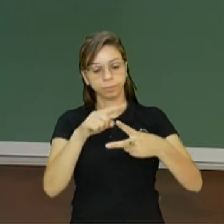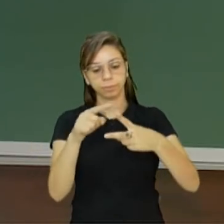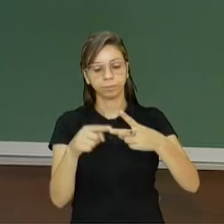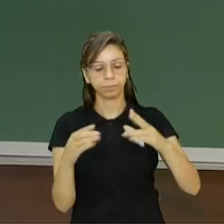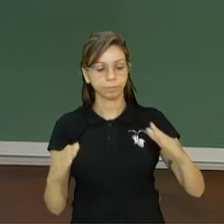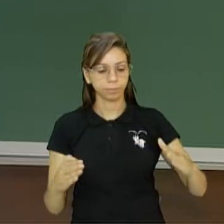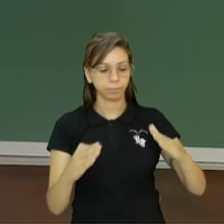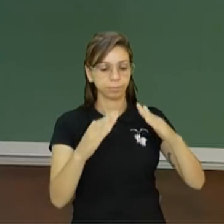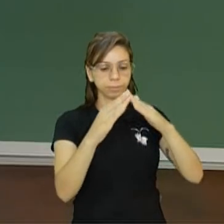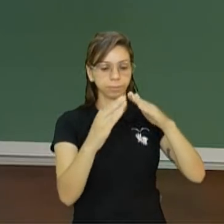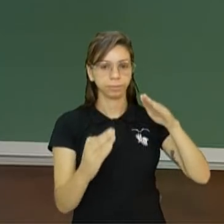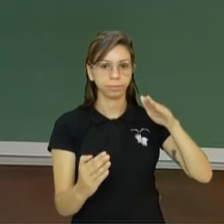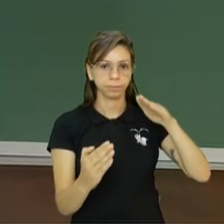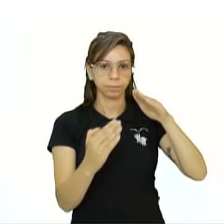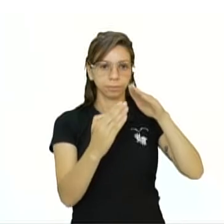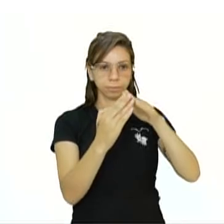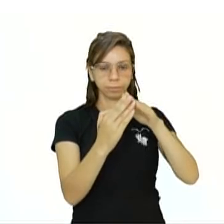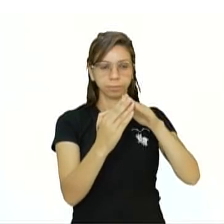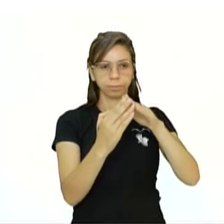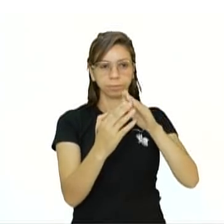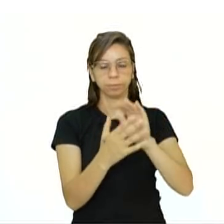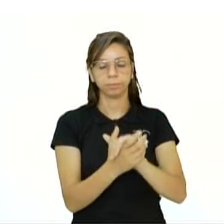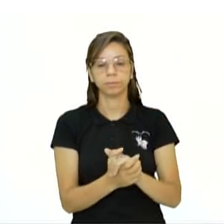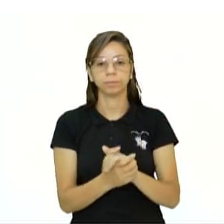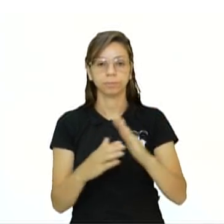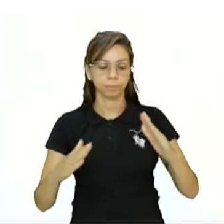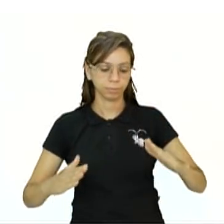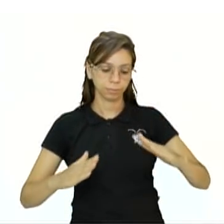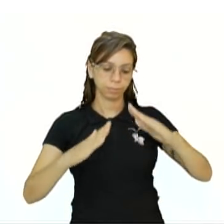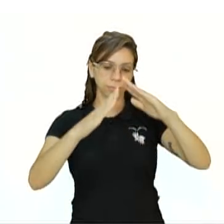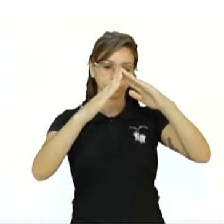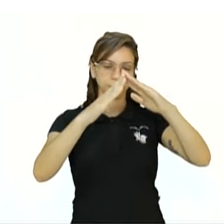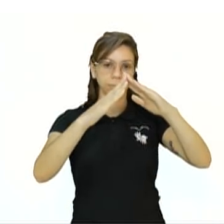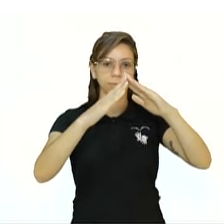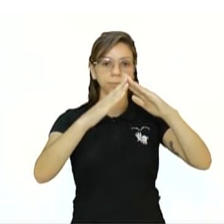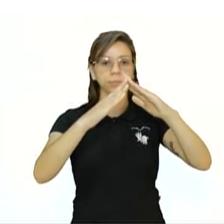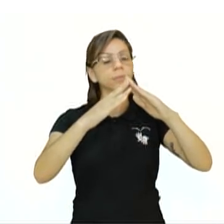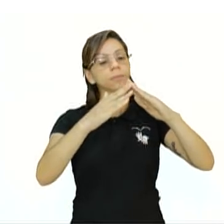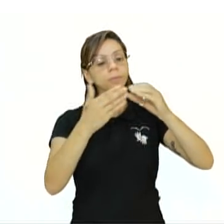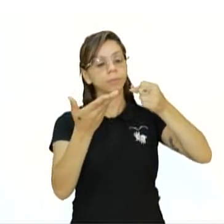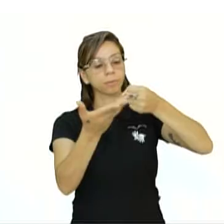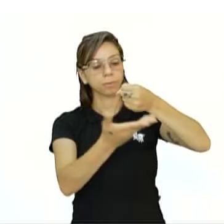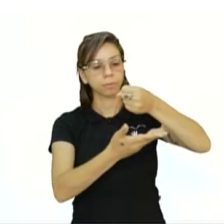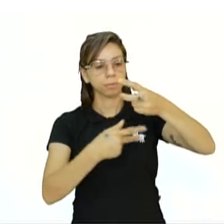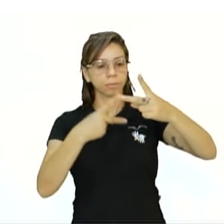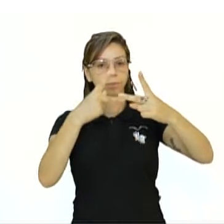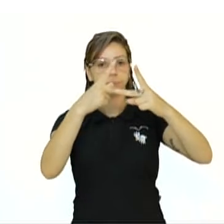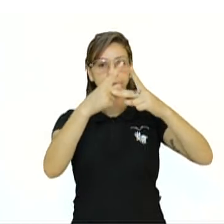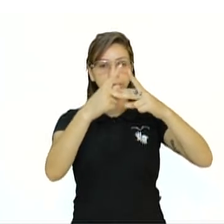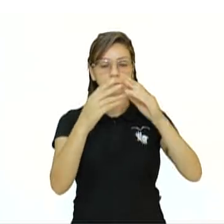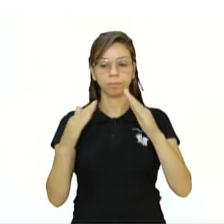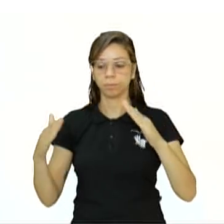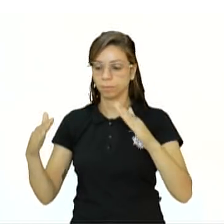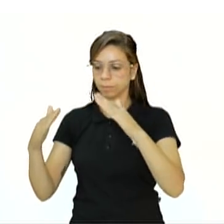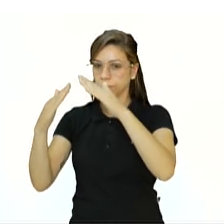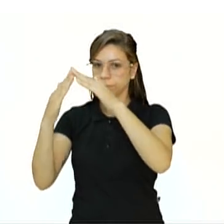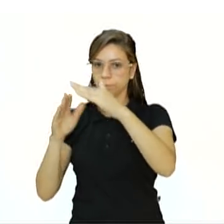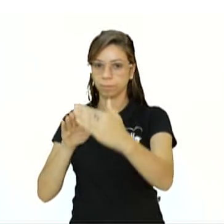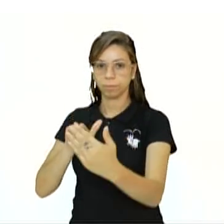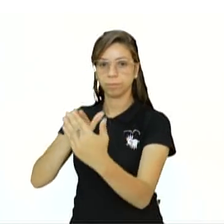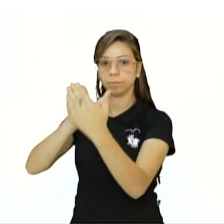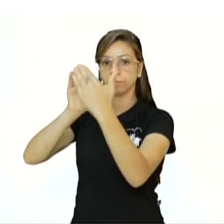lembram que foram os primeiros sólidos? A pirâmide de base triangular e a pirâmide de